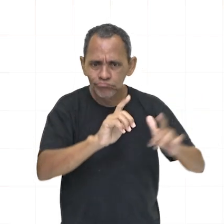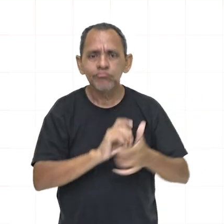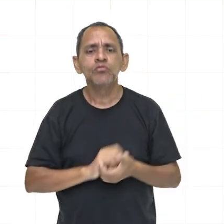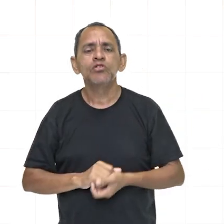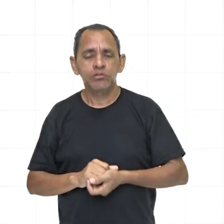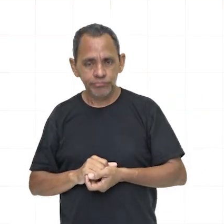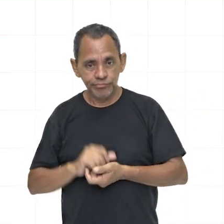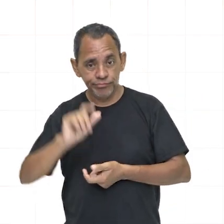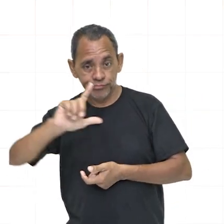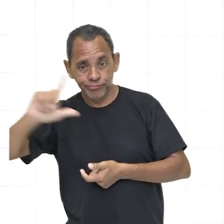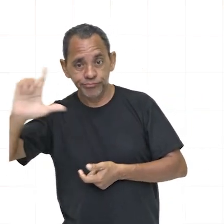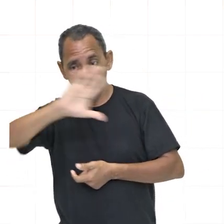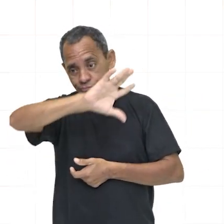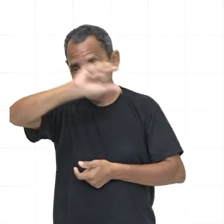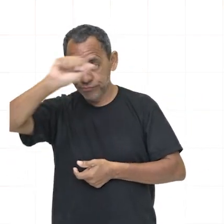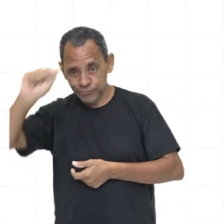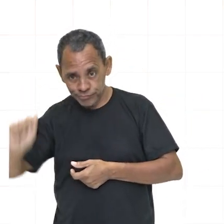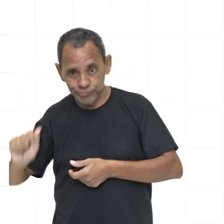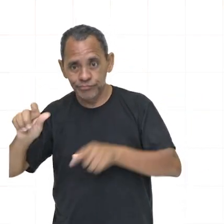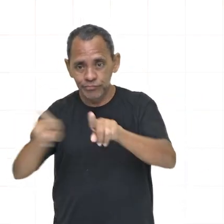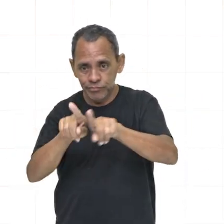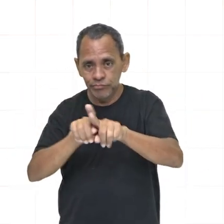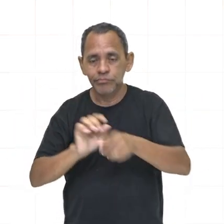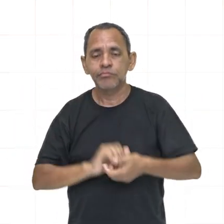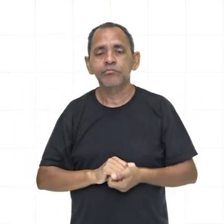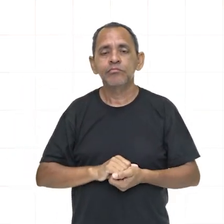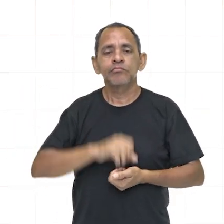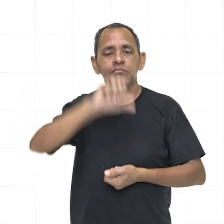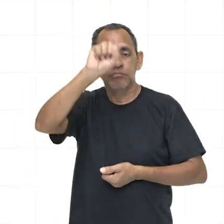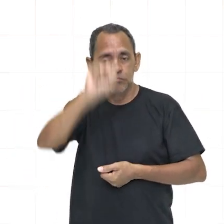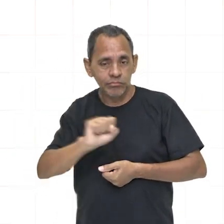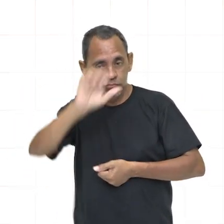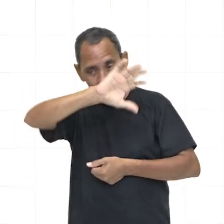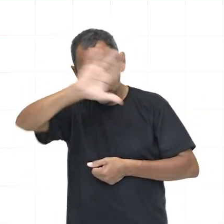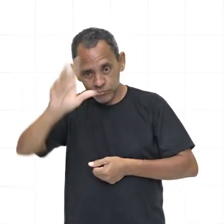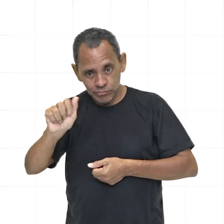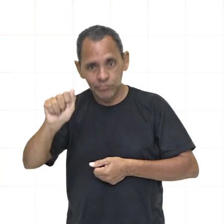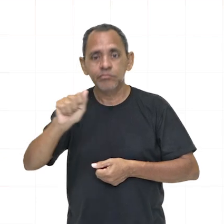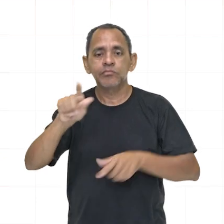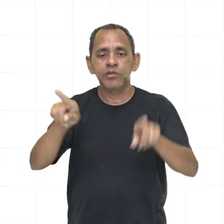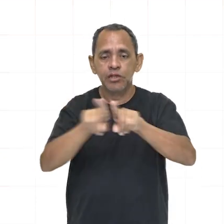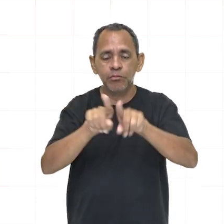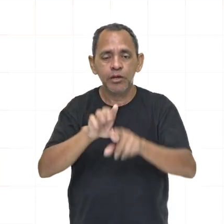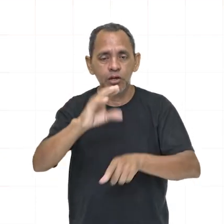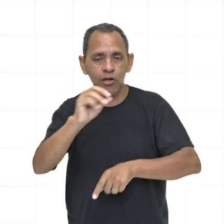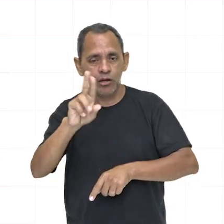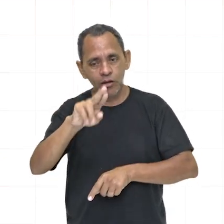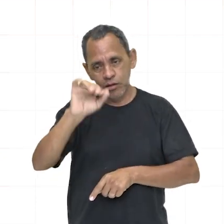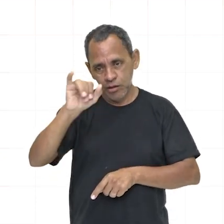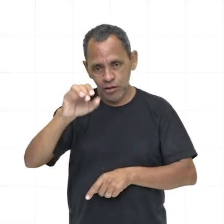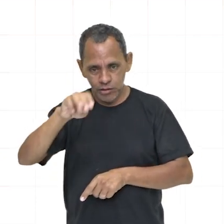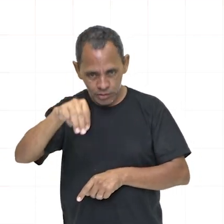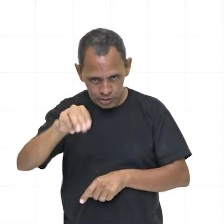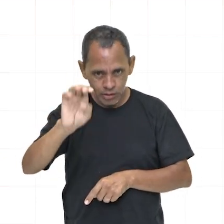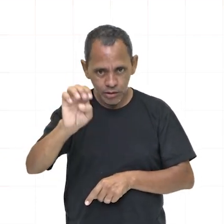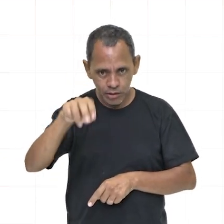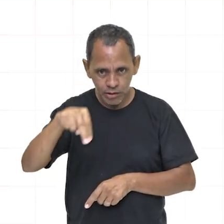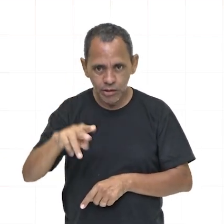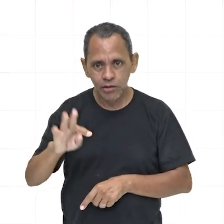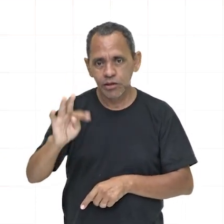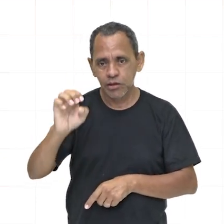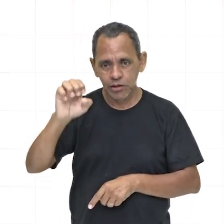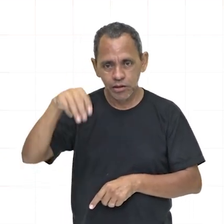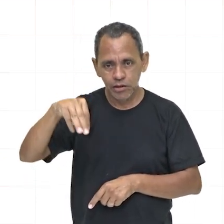Ásia, o sul da Ásia, o sudeste da Ásia e o Oriente Médio. Quais são as características das